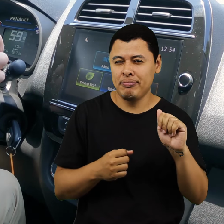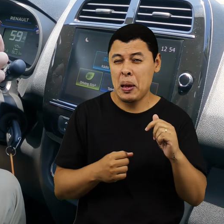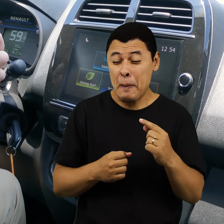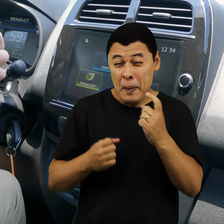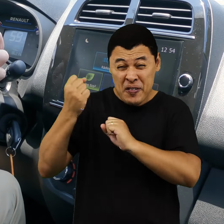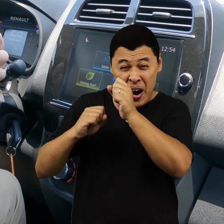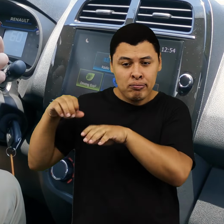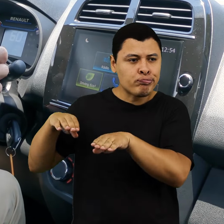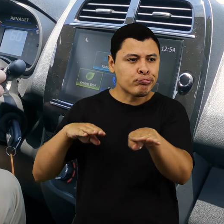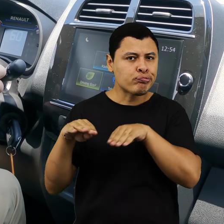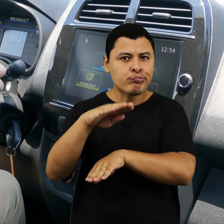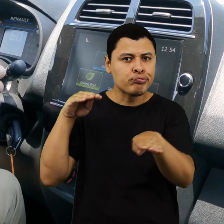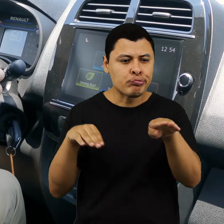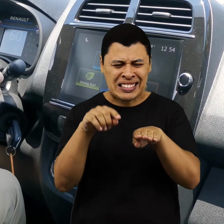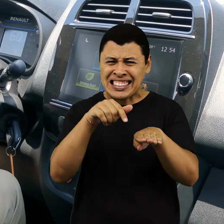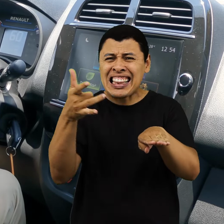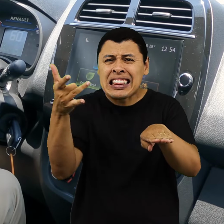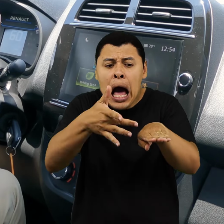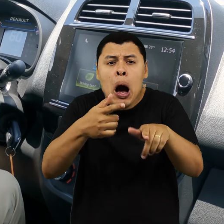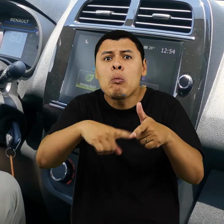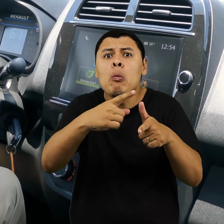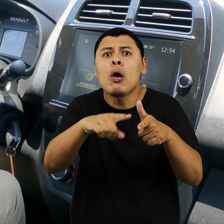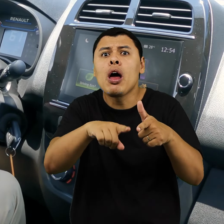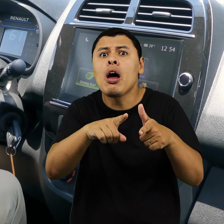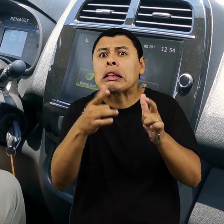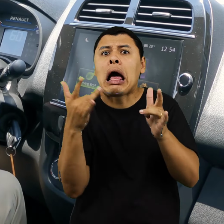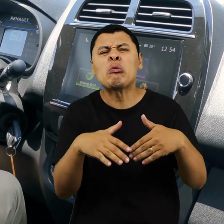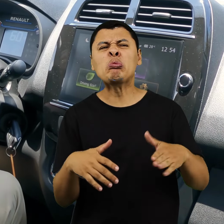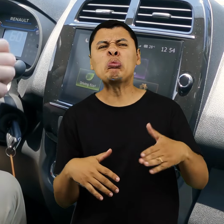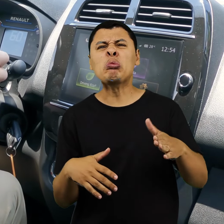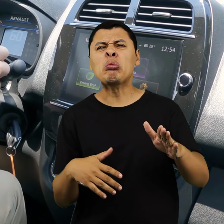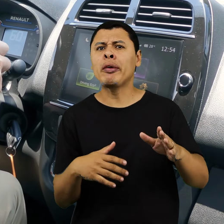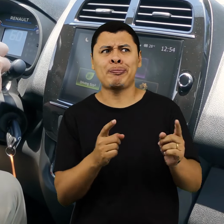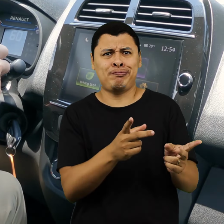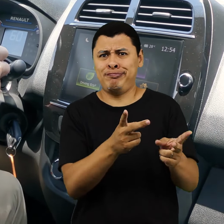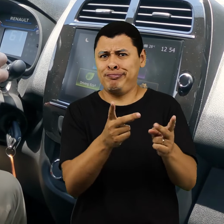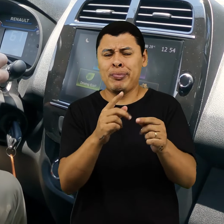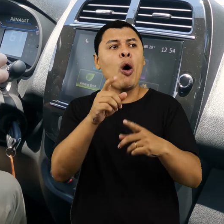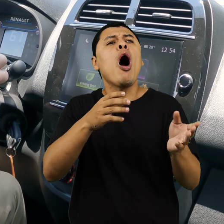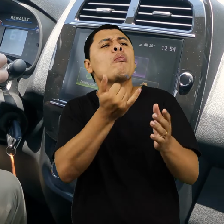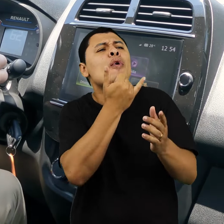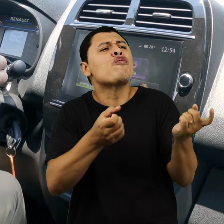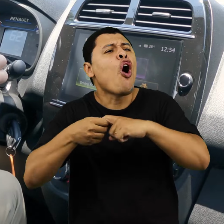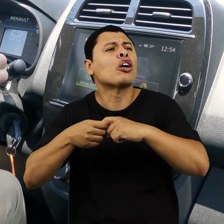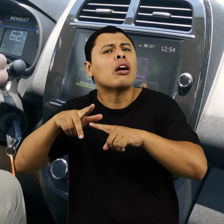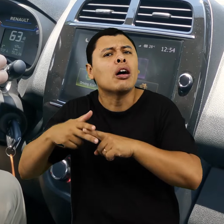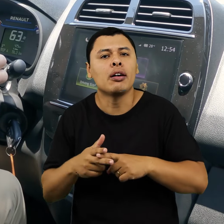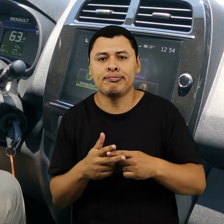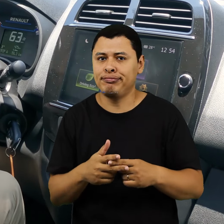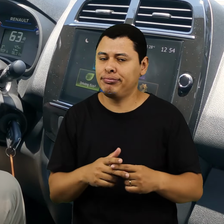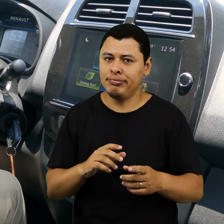safras ali, o carro tinha uma série de problemas que foram resolvidos depois, mas já tinha causado uma mancha reputacional no produto, né? Se